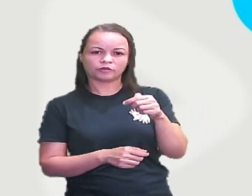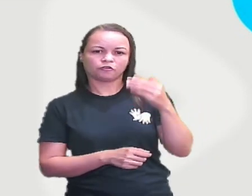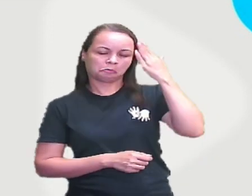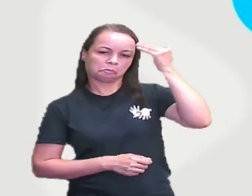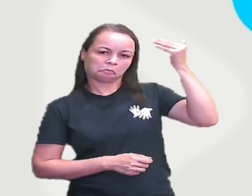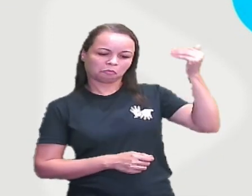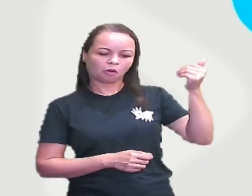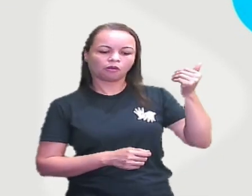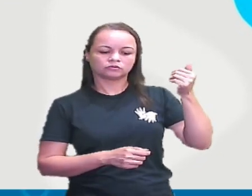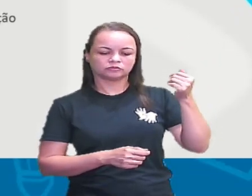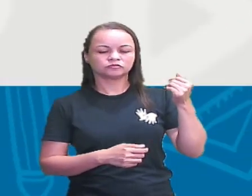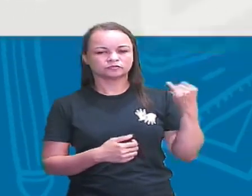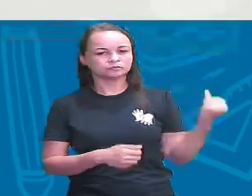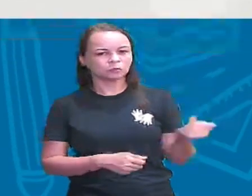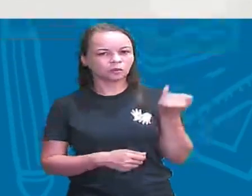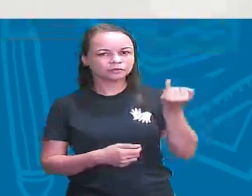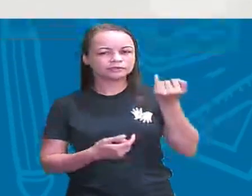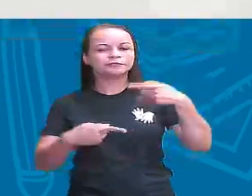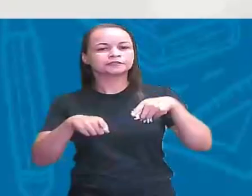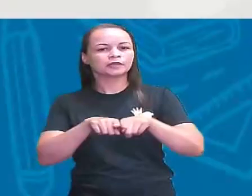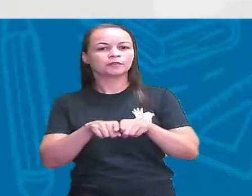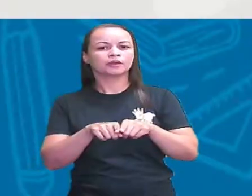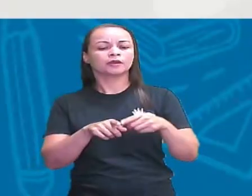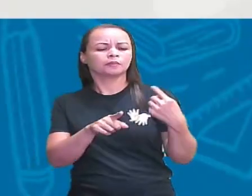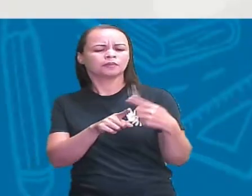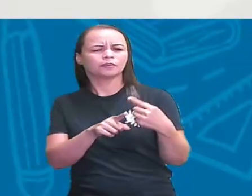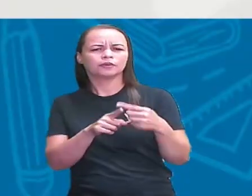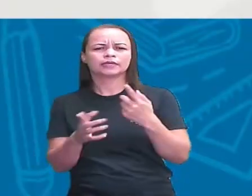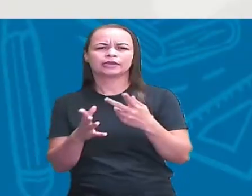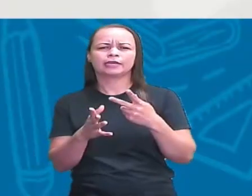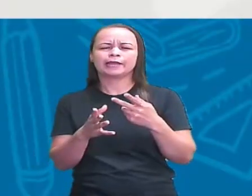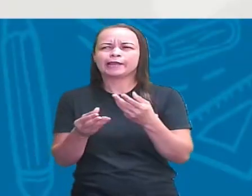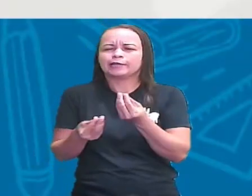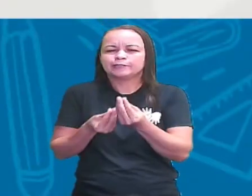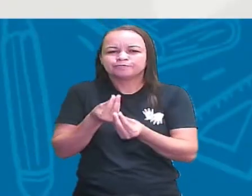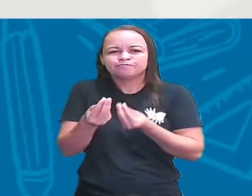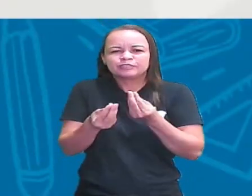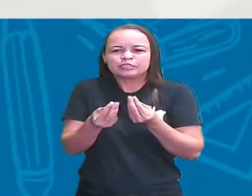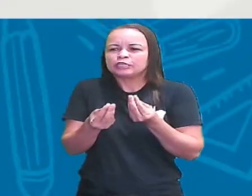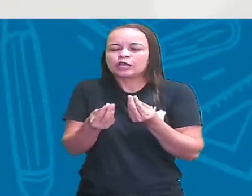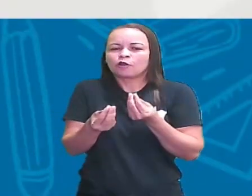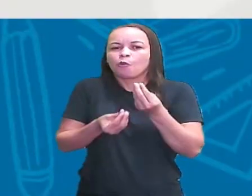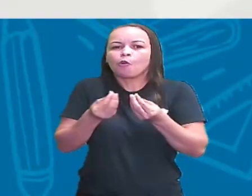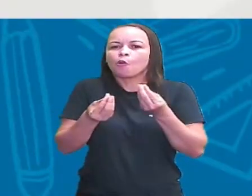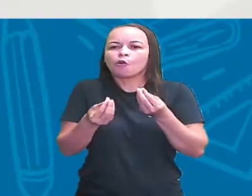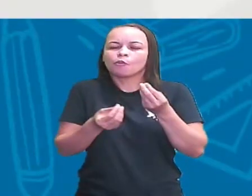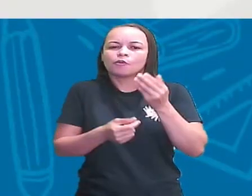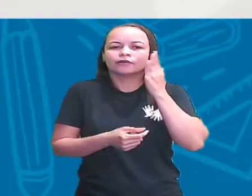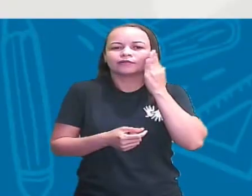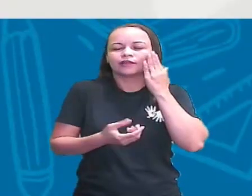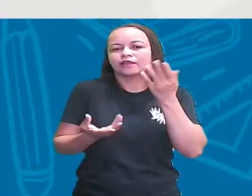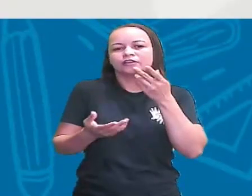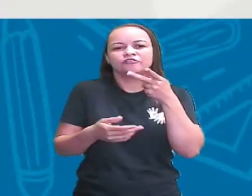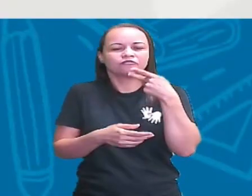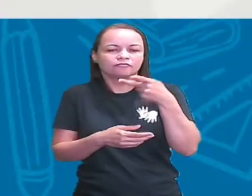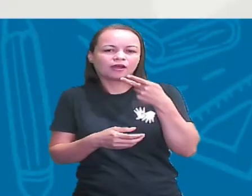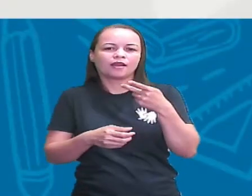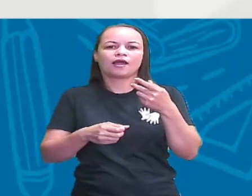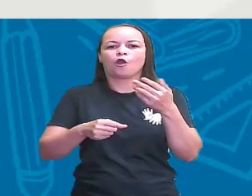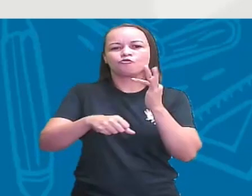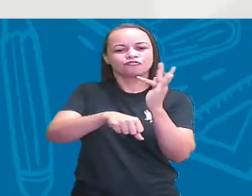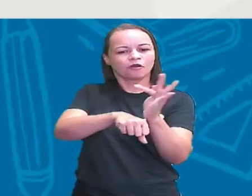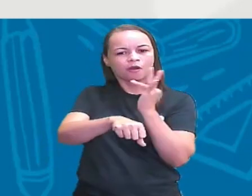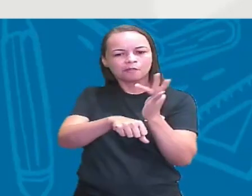Porque ele quebrava essa coisa, né, do português muito formal, que o Olavo